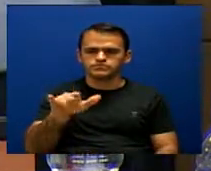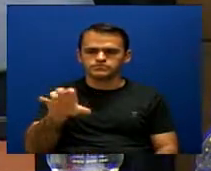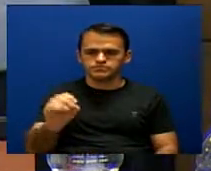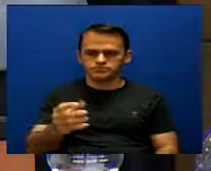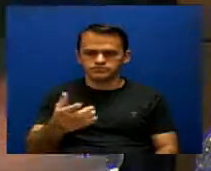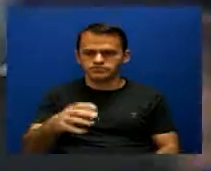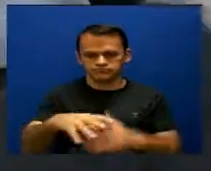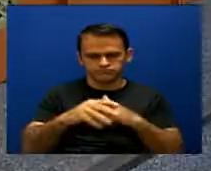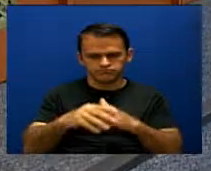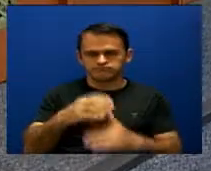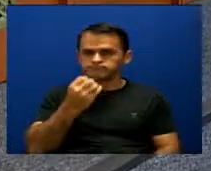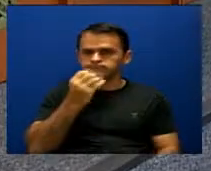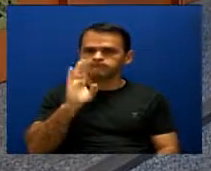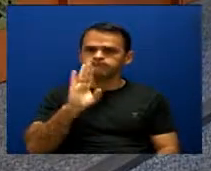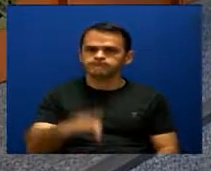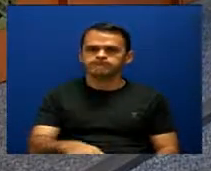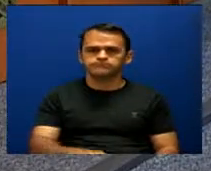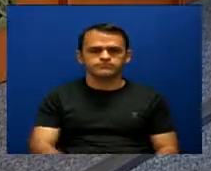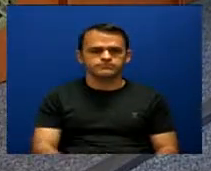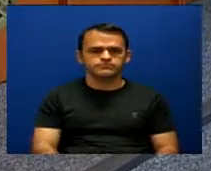Boa tarde.